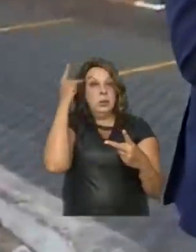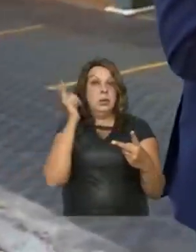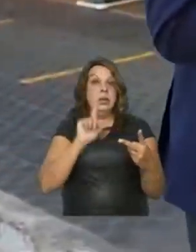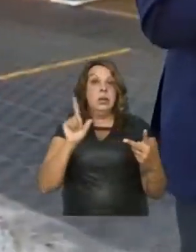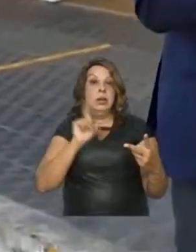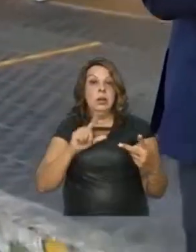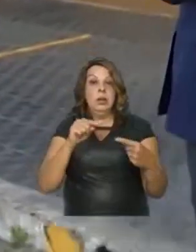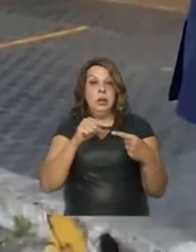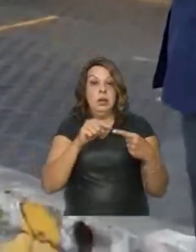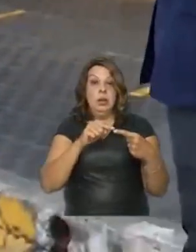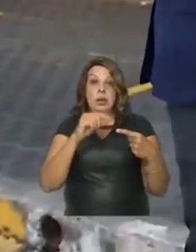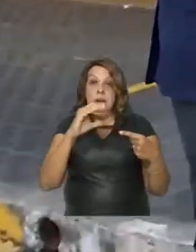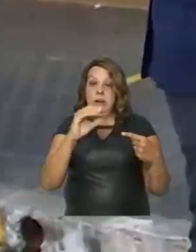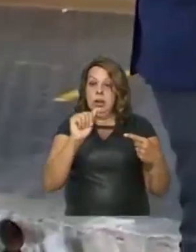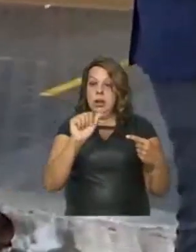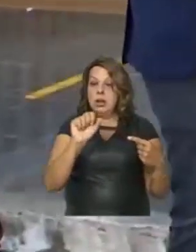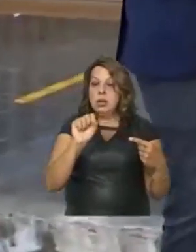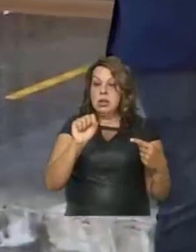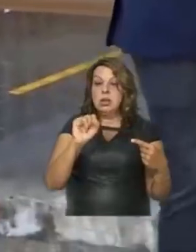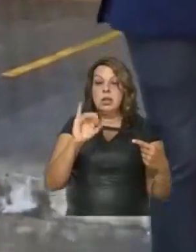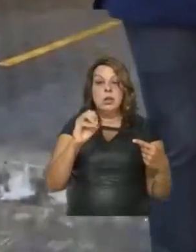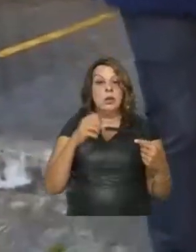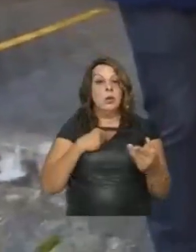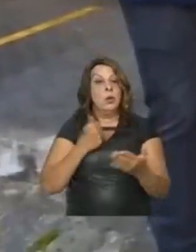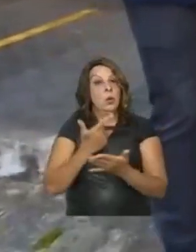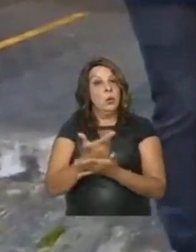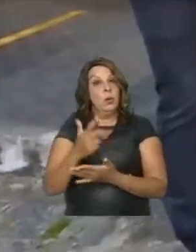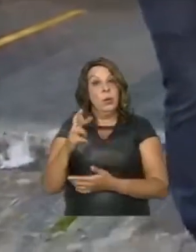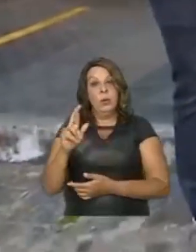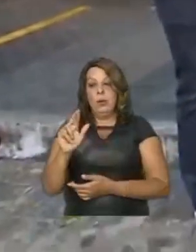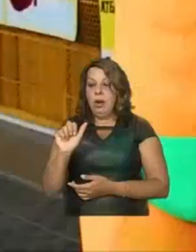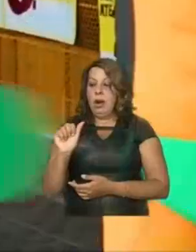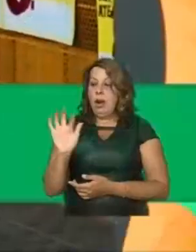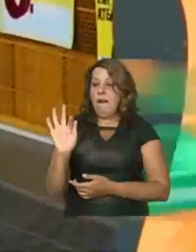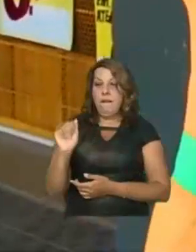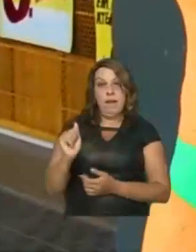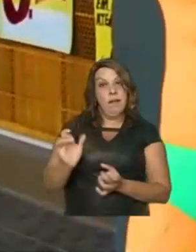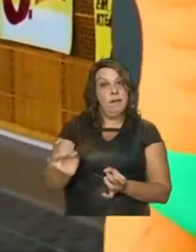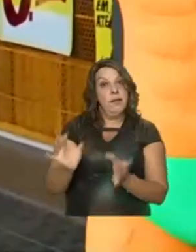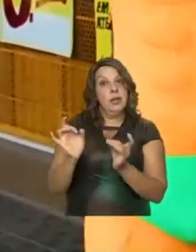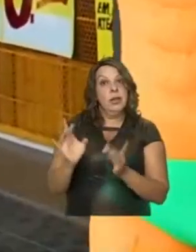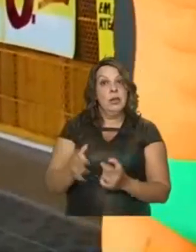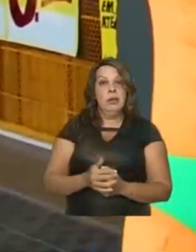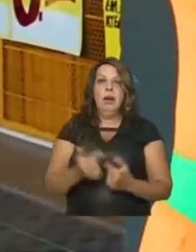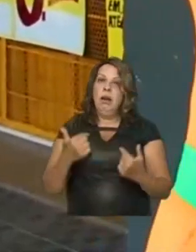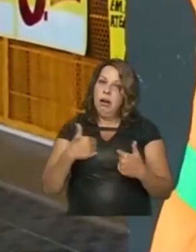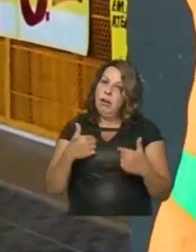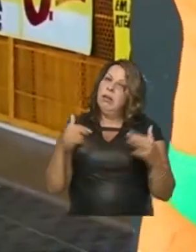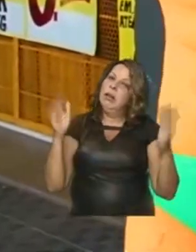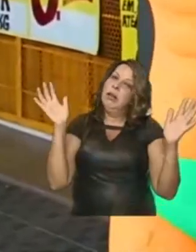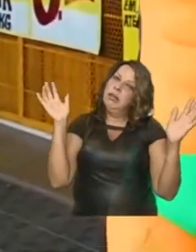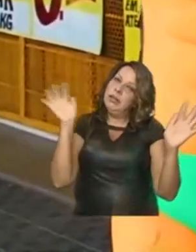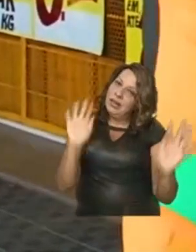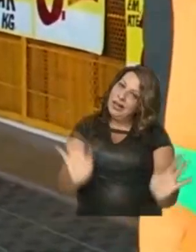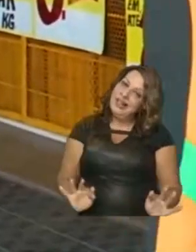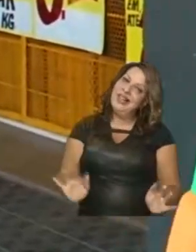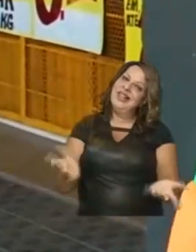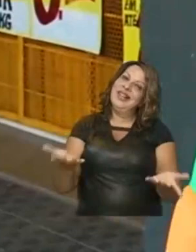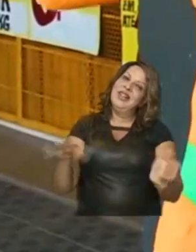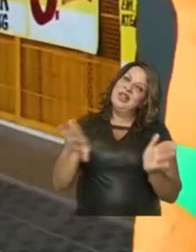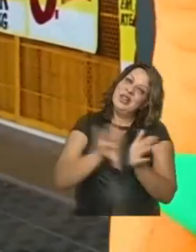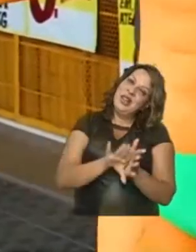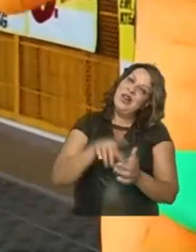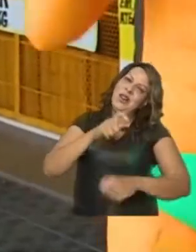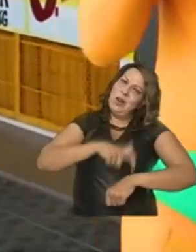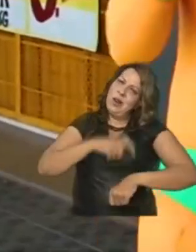o Cássio é um deles. Ele garantiu com a Rafa, promotora Pé Quente. Olha, Rogério, fiquei muito contente em receber esse prêmio. Chegou